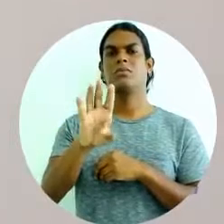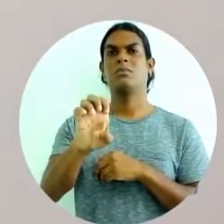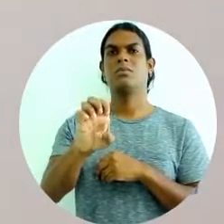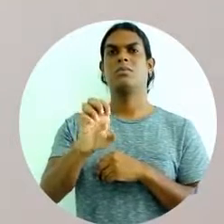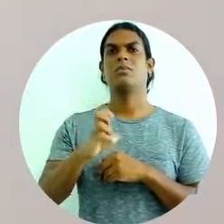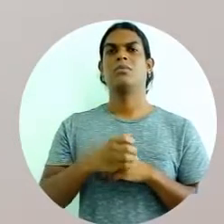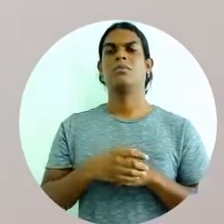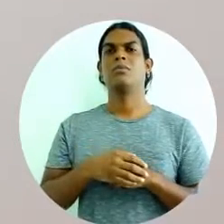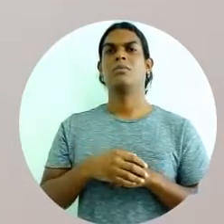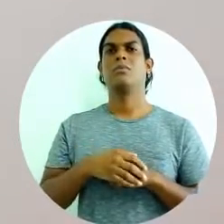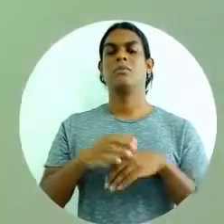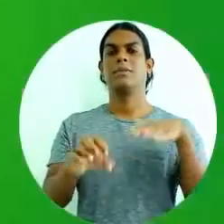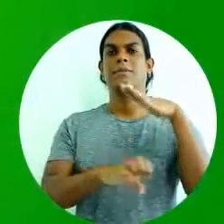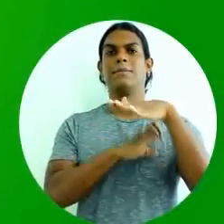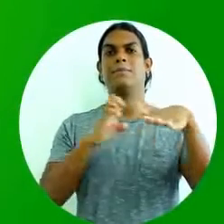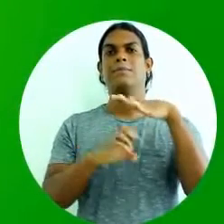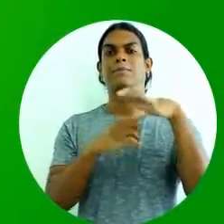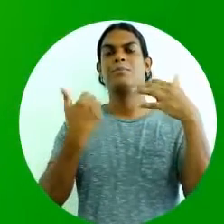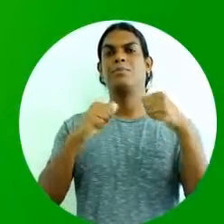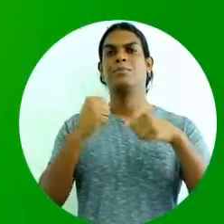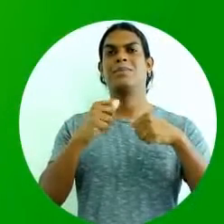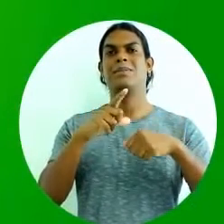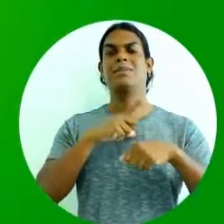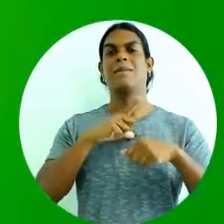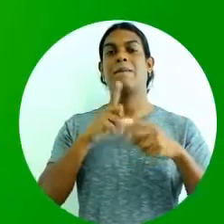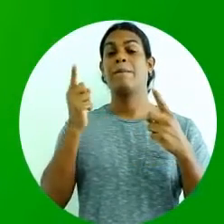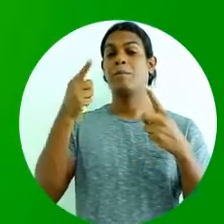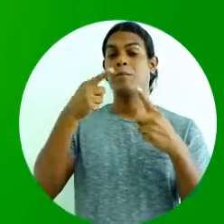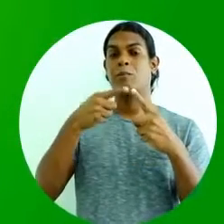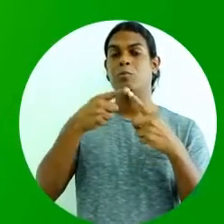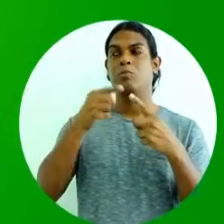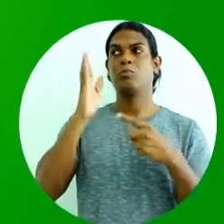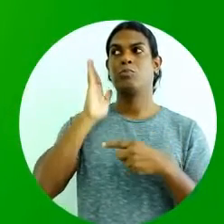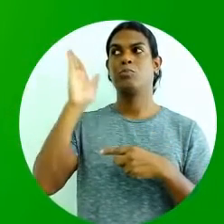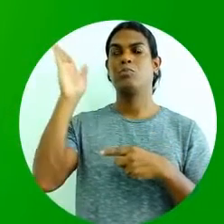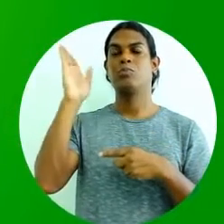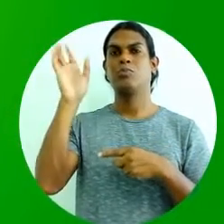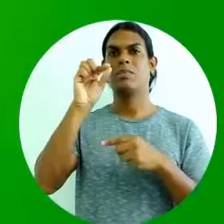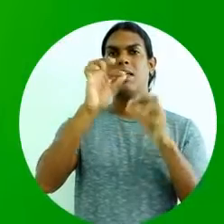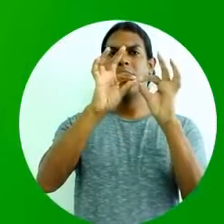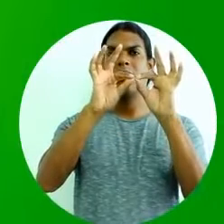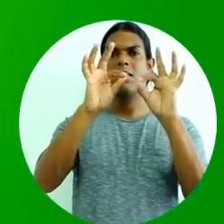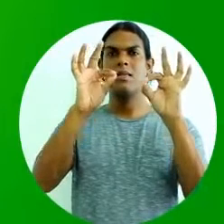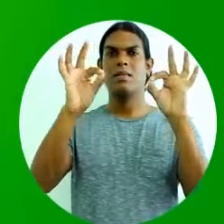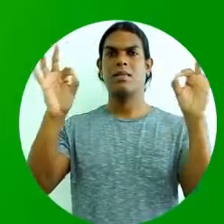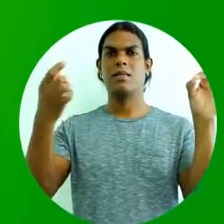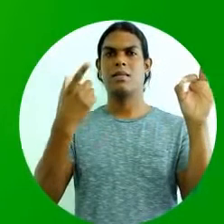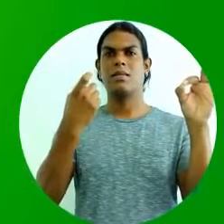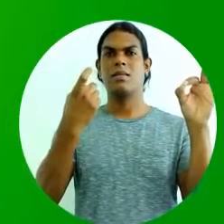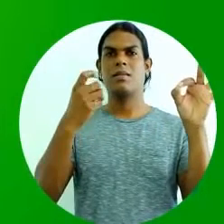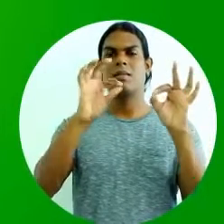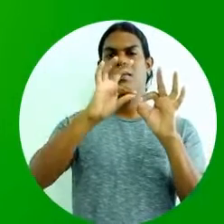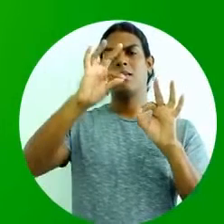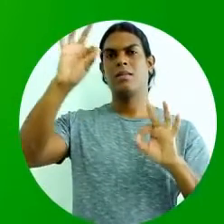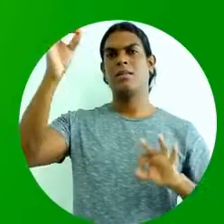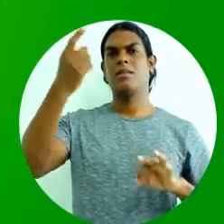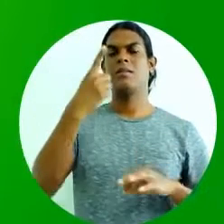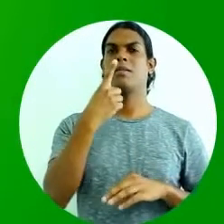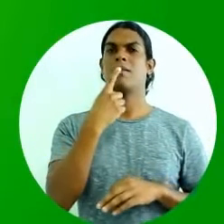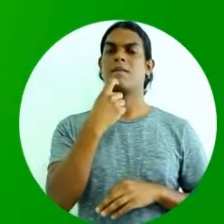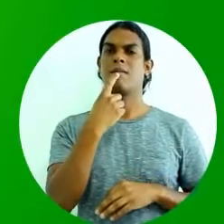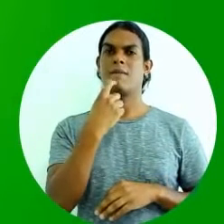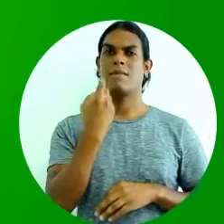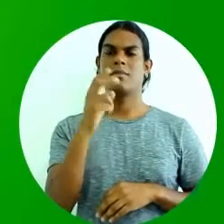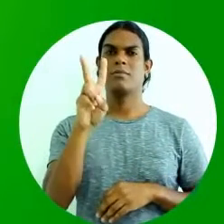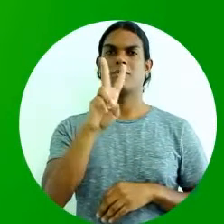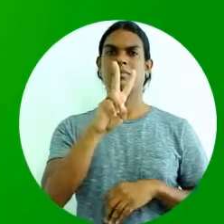deve estabelecer uma meta, como podemos observar essa linha horizontal em vermelho. E em desempenho é a